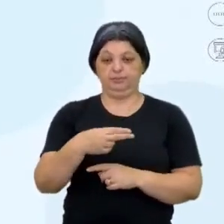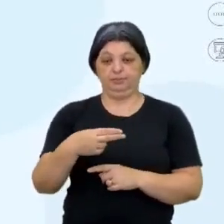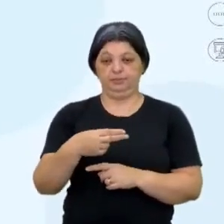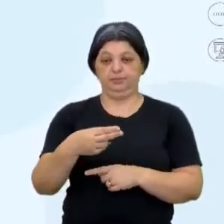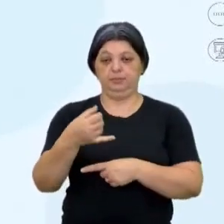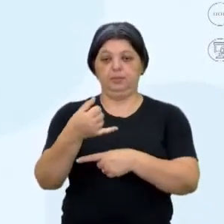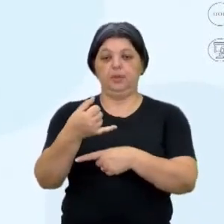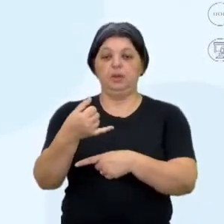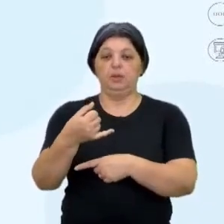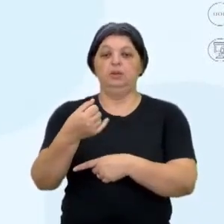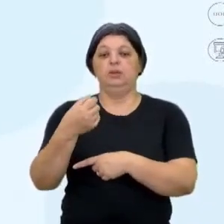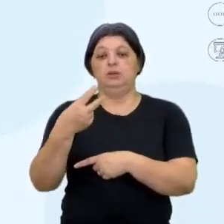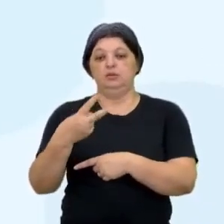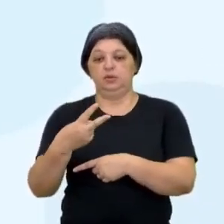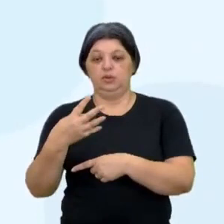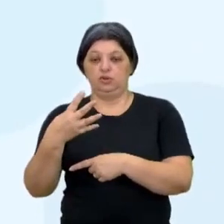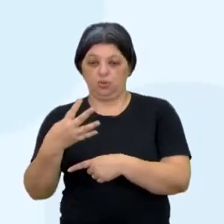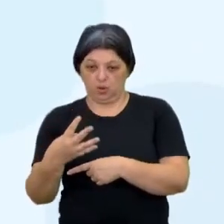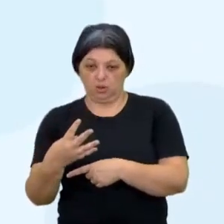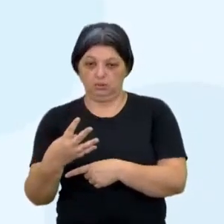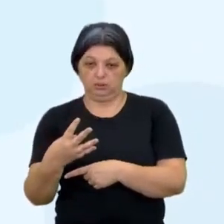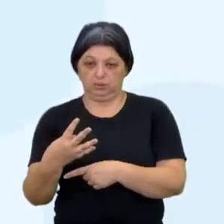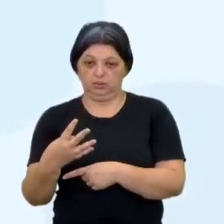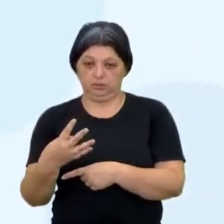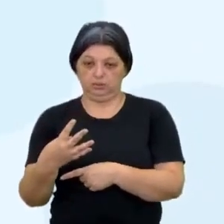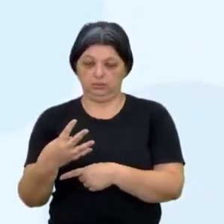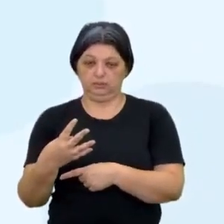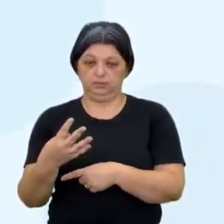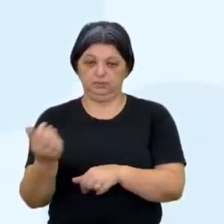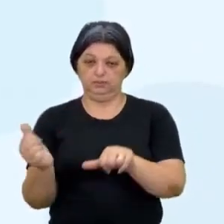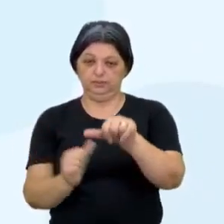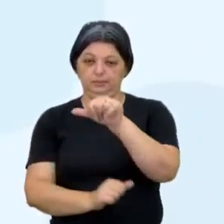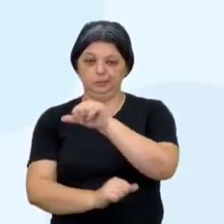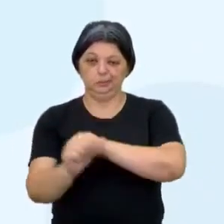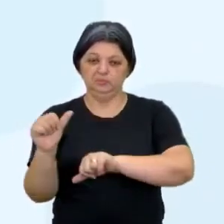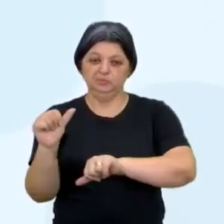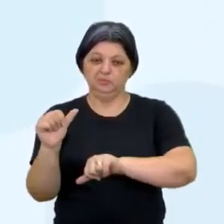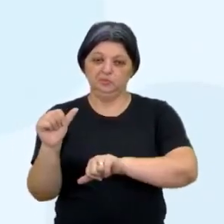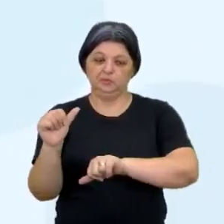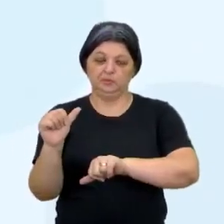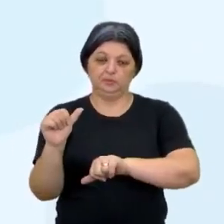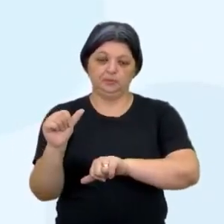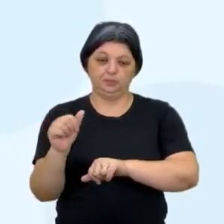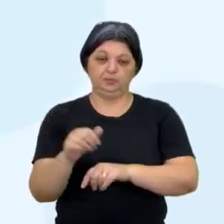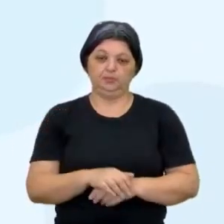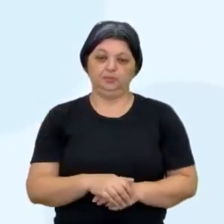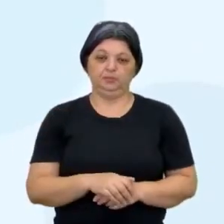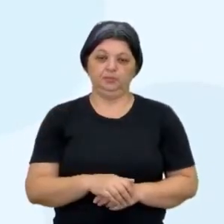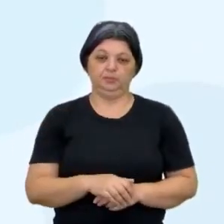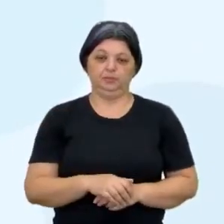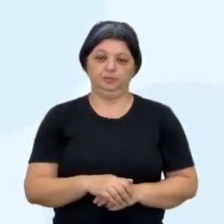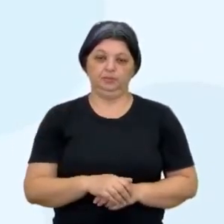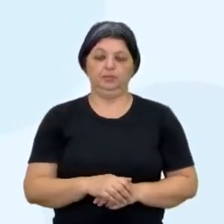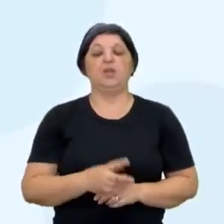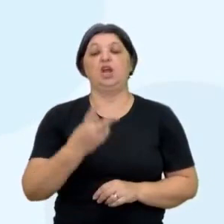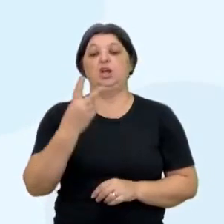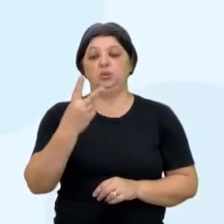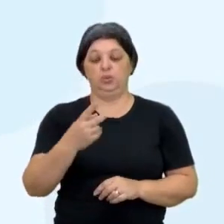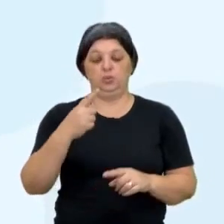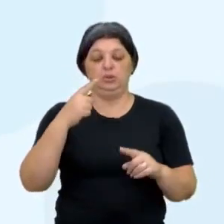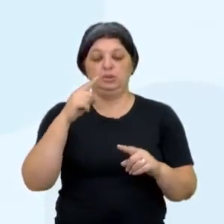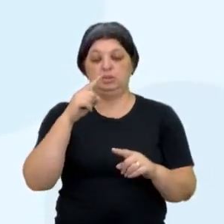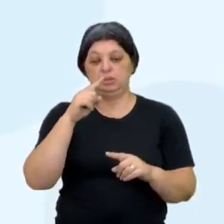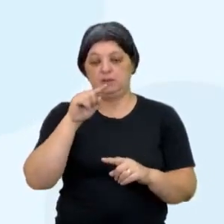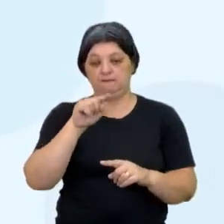vou fazer, ó. Eu vou trocar a multiplicação, ó. 2x é a mesma coisa que 2 vezes x,